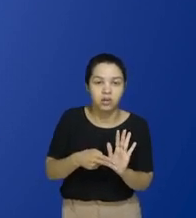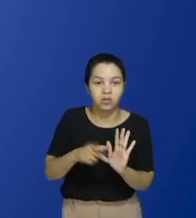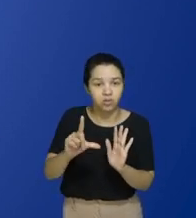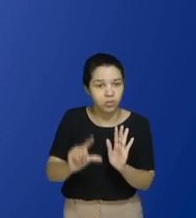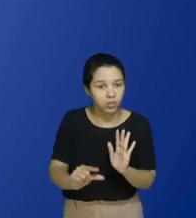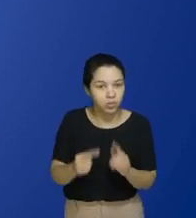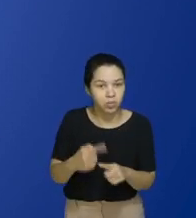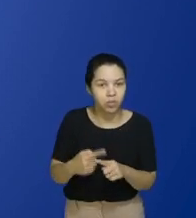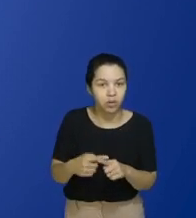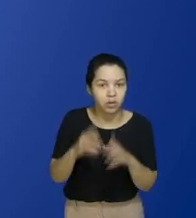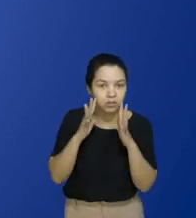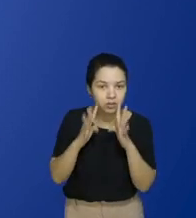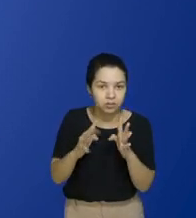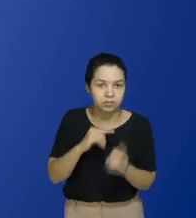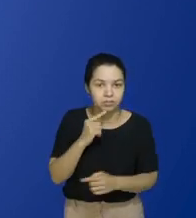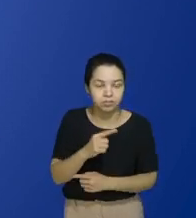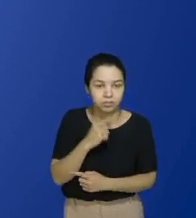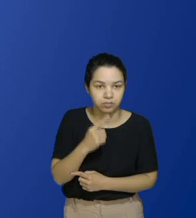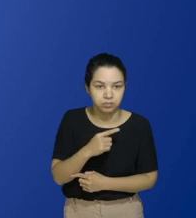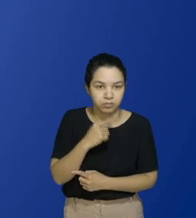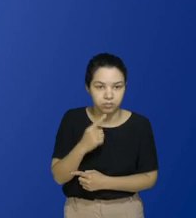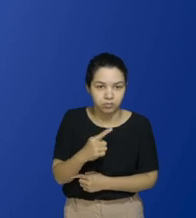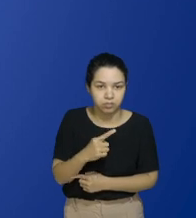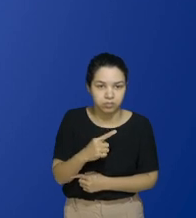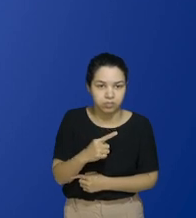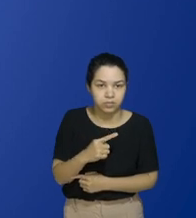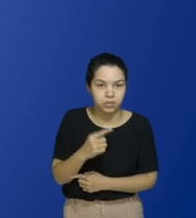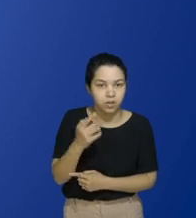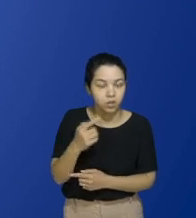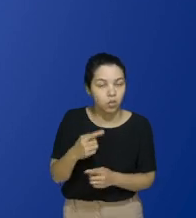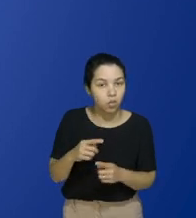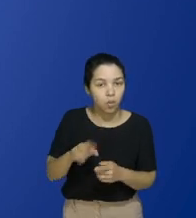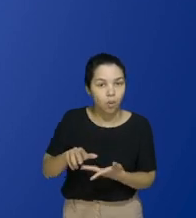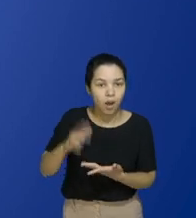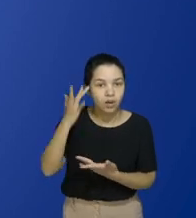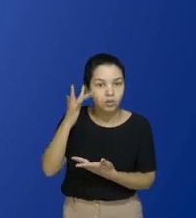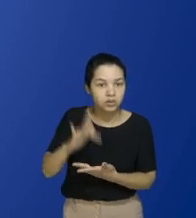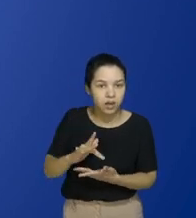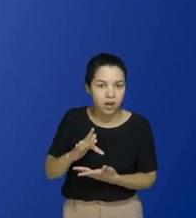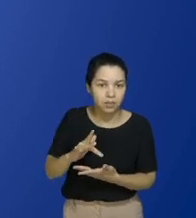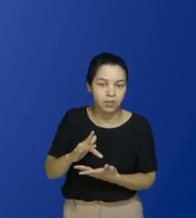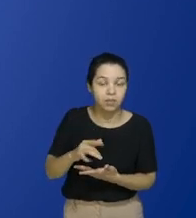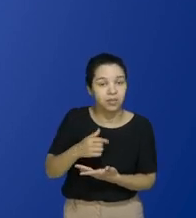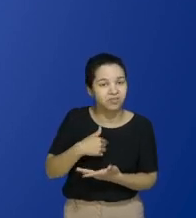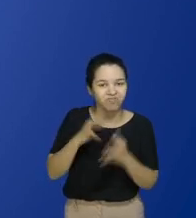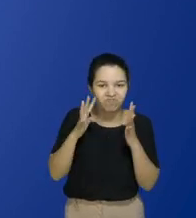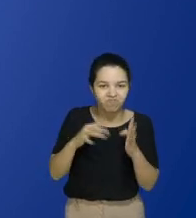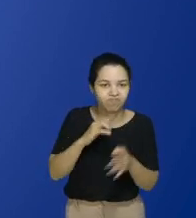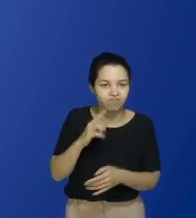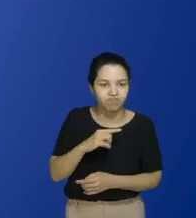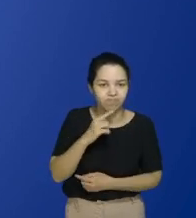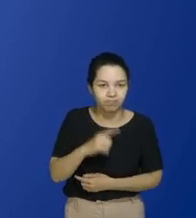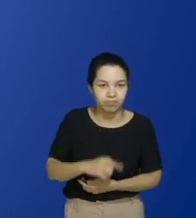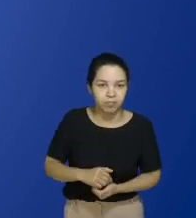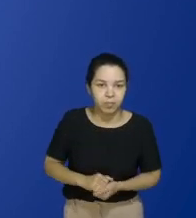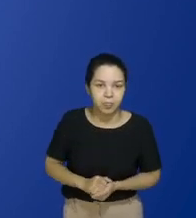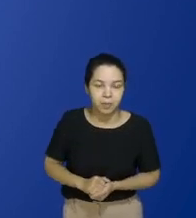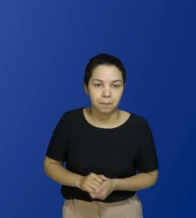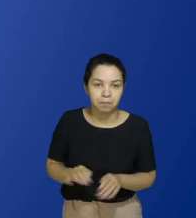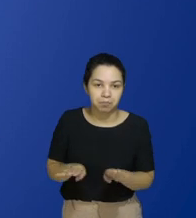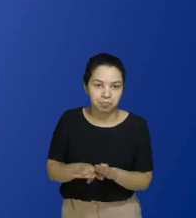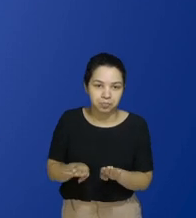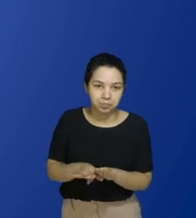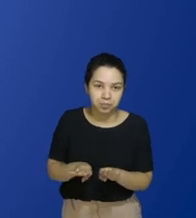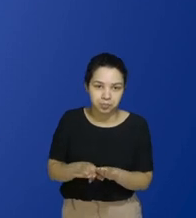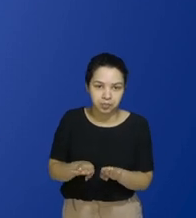de concentração. Não que eles não saibam a matéria, mas eles abaixam. Possui dificuldade em manter a atenção em tarefas ou atividade lúdica,